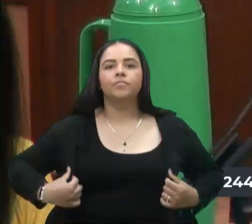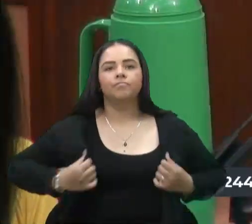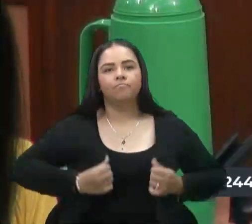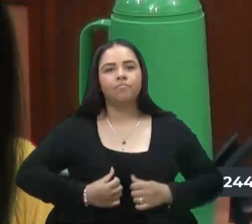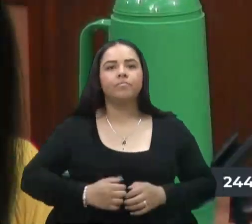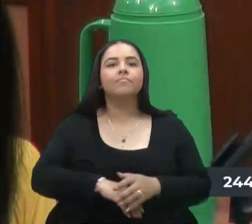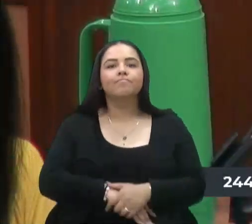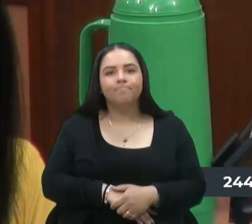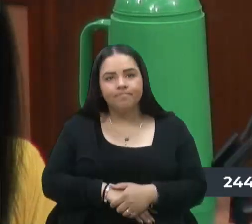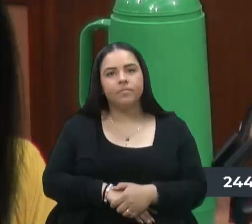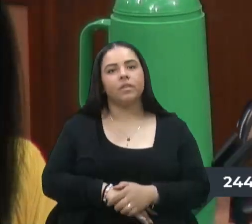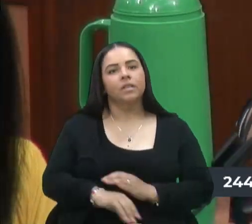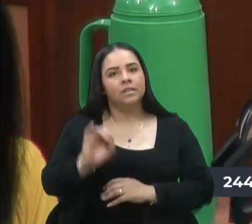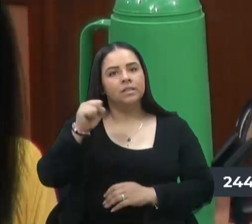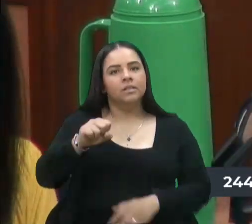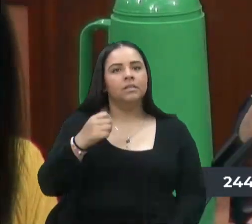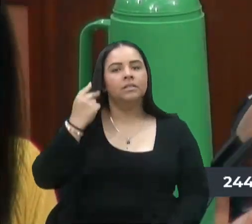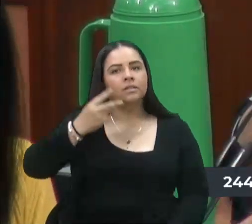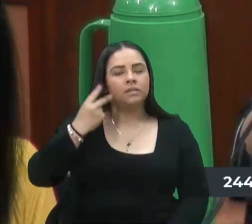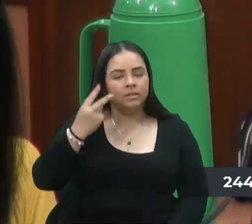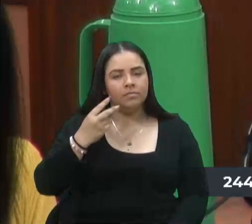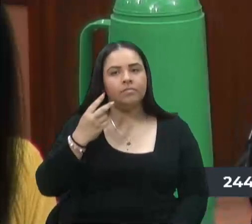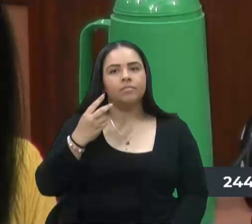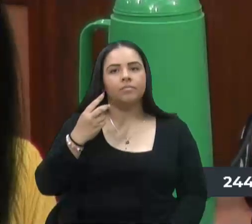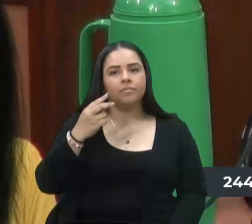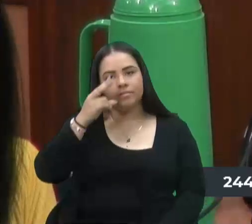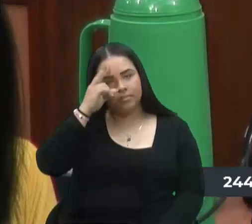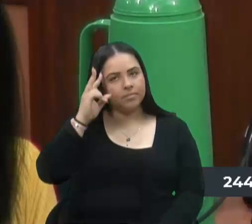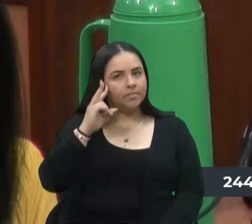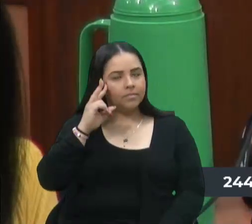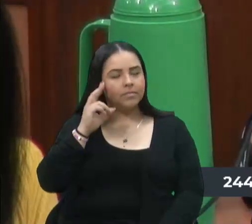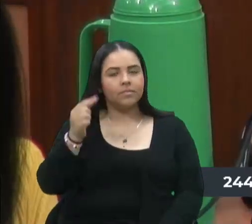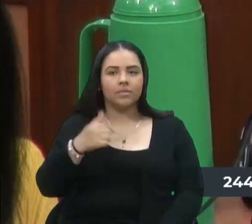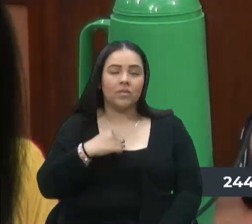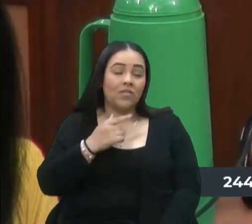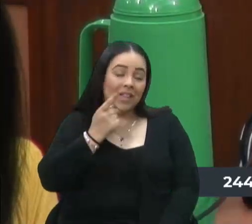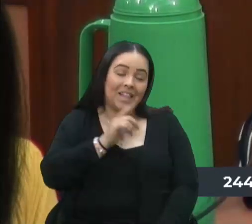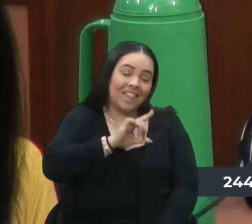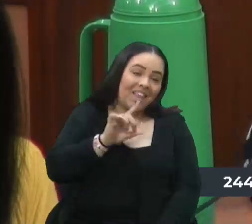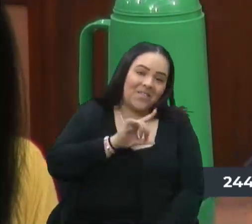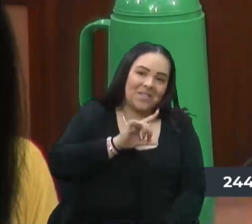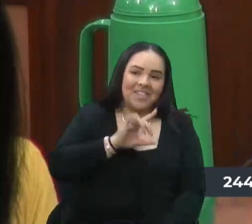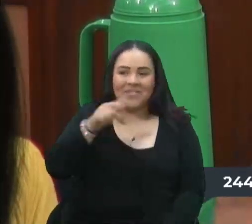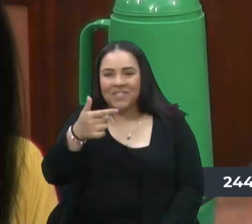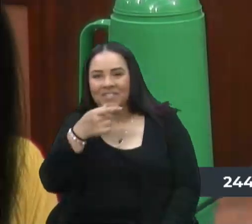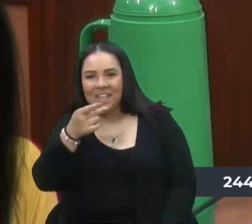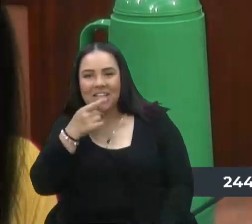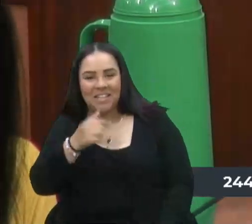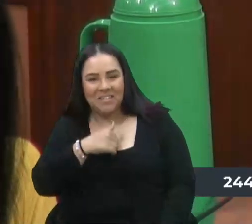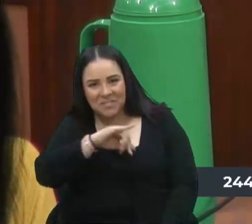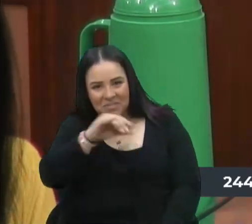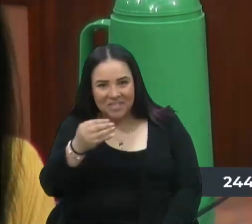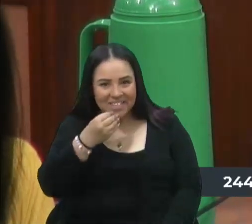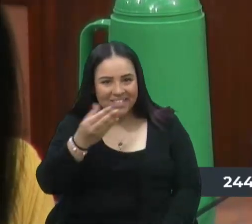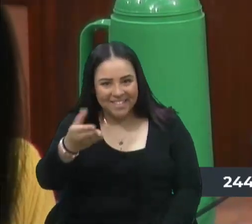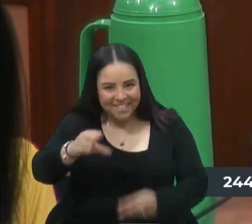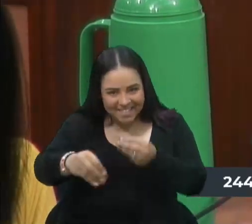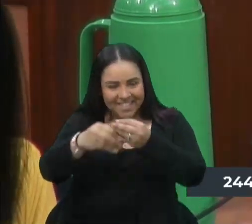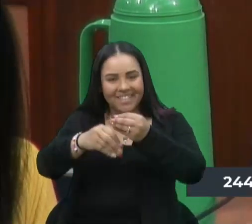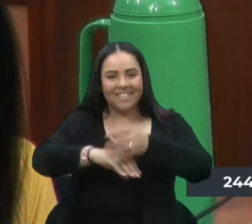Sim, vereador, na verdade eu disse que não ia falar, depois disse que ia falar, mas então vou aproveitar o seu à